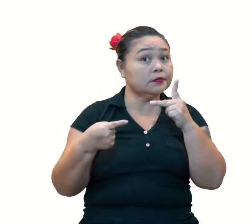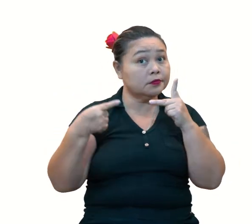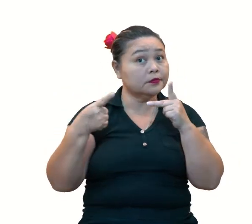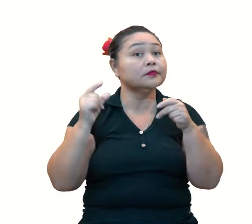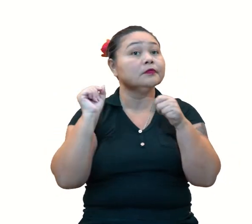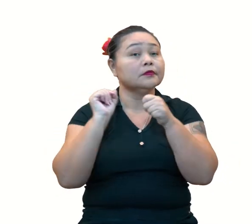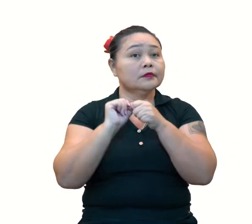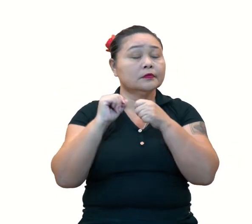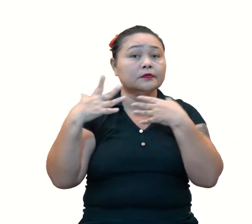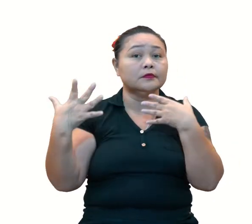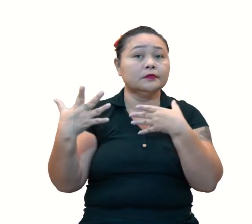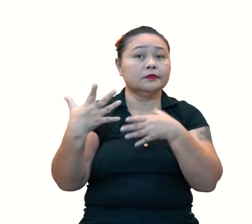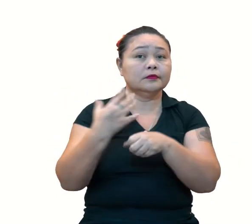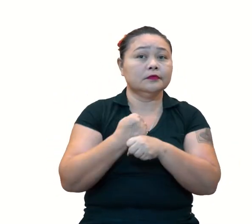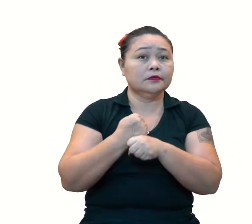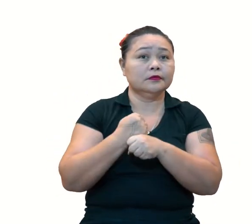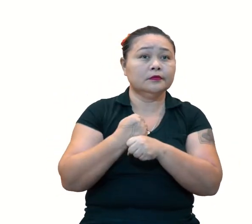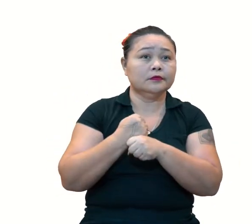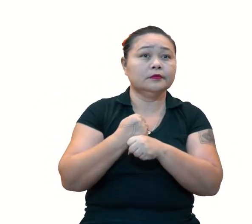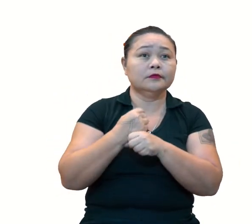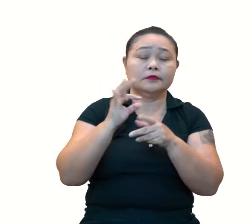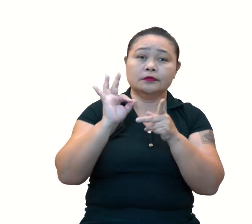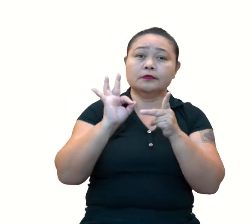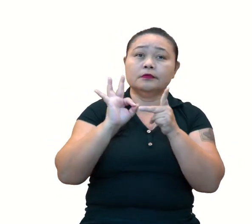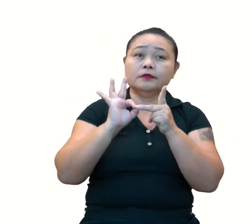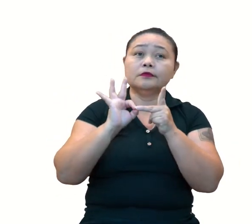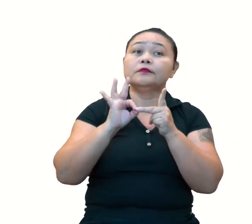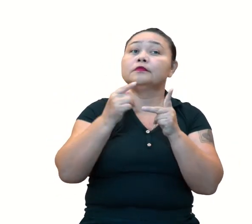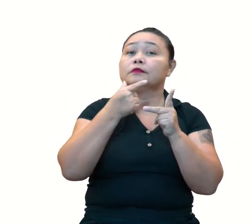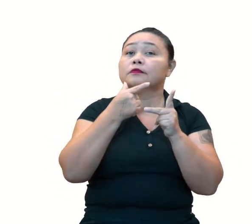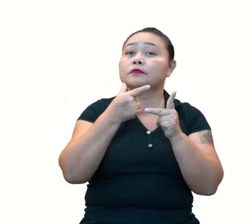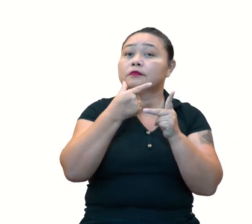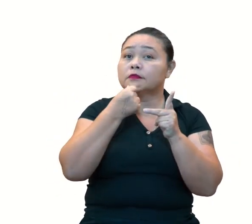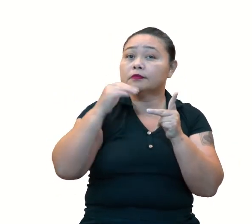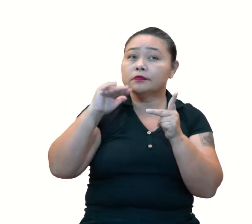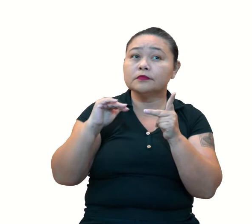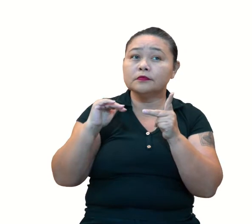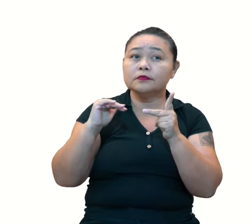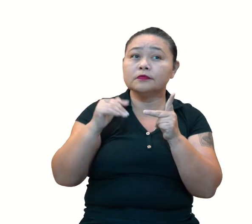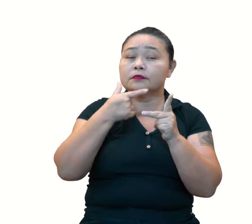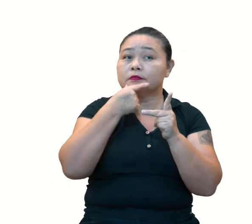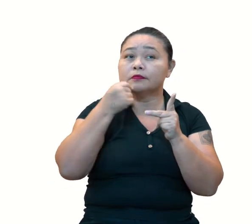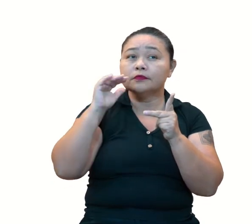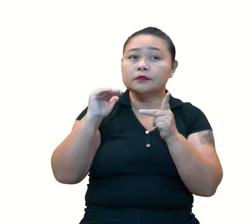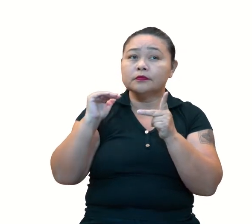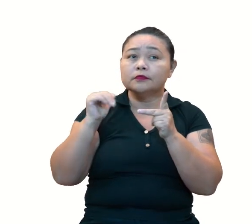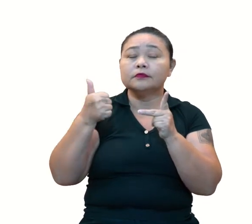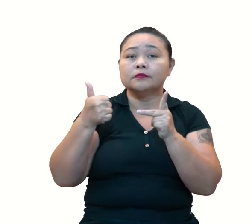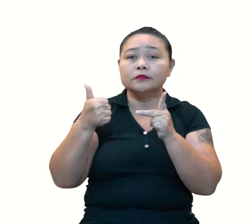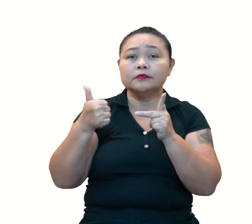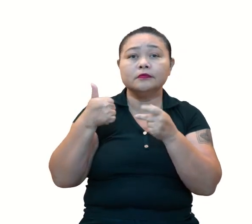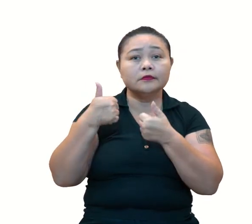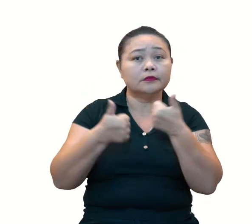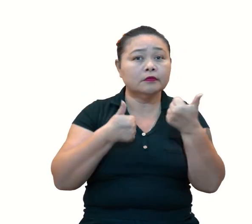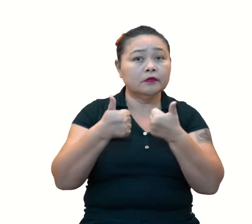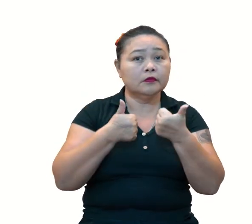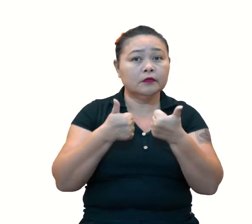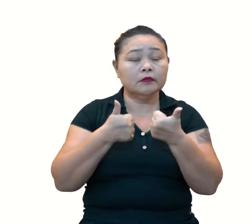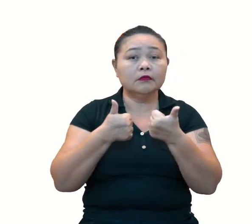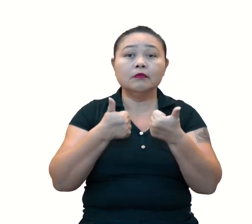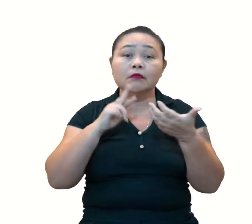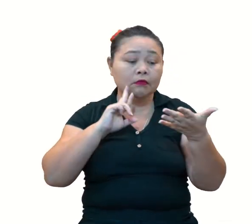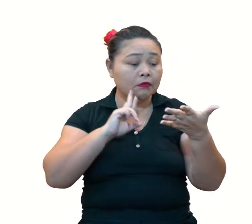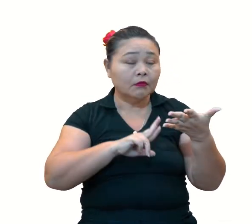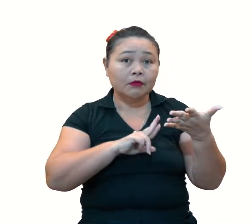fazer? Somar com a altura do menino, né? Até o olhinho dele ali. Beleza? Beleza. Vamos resolver então?